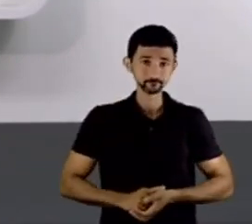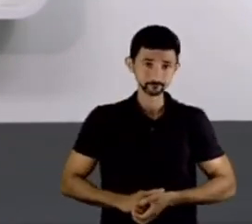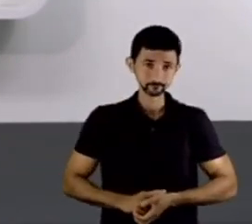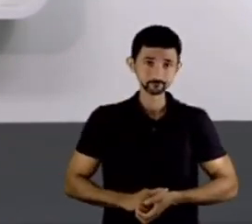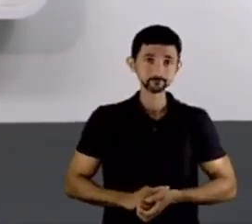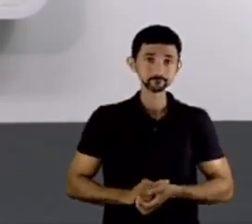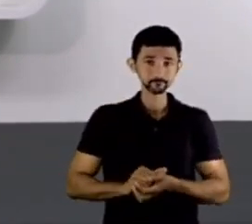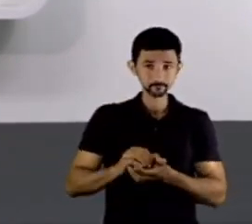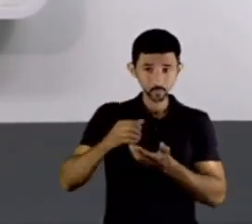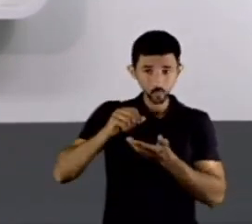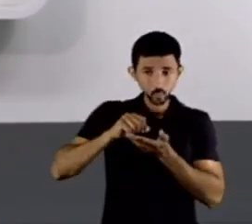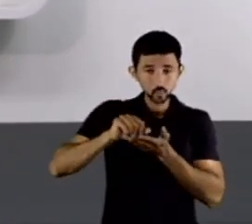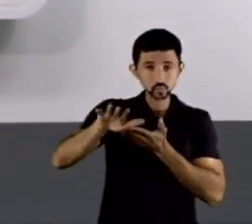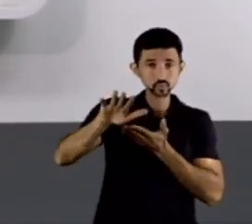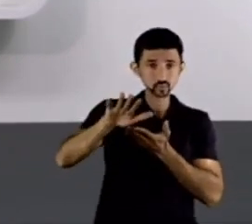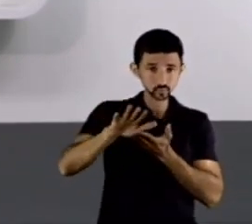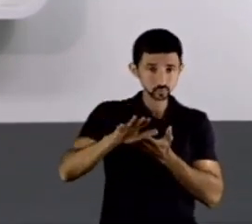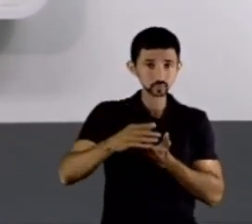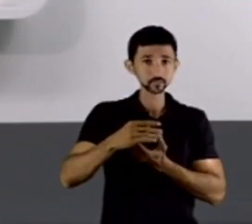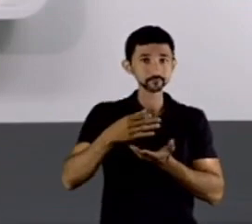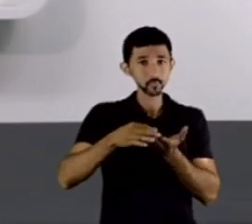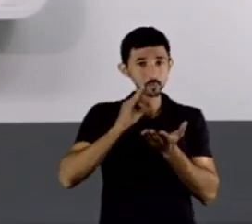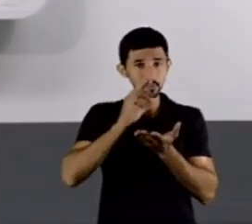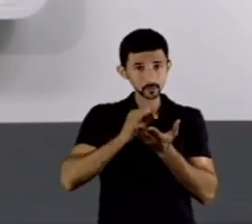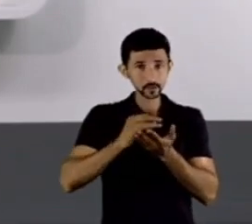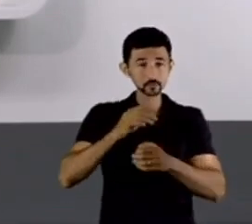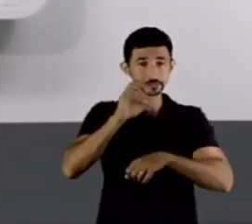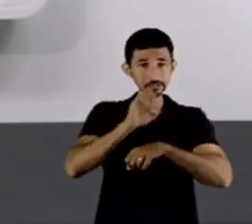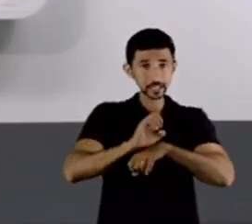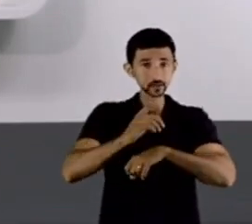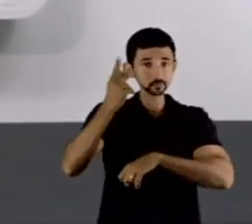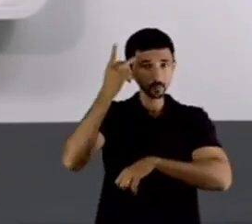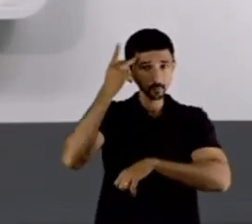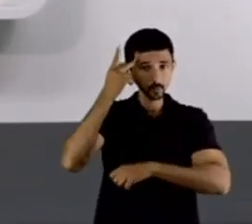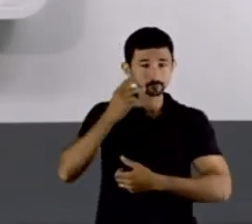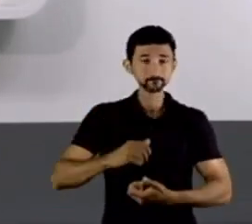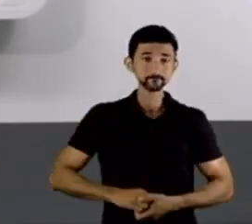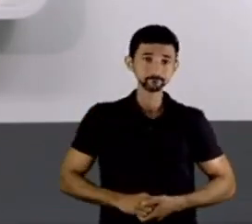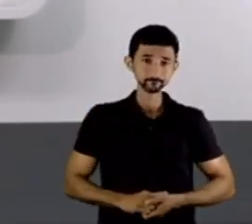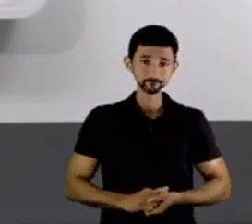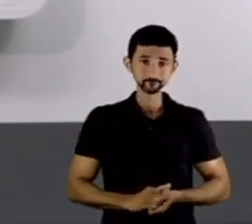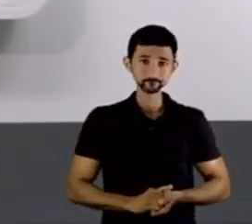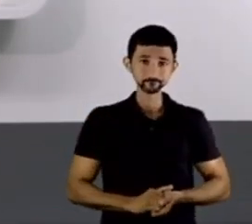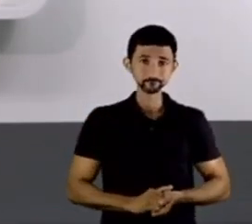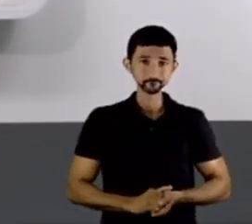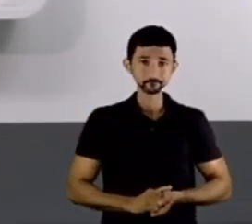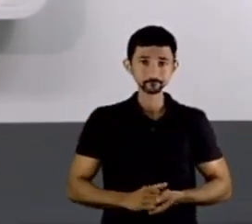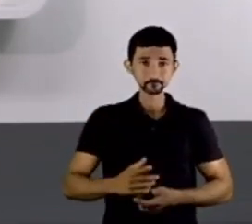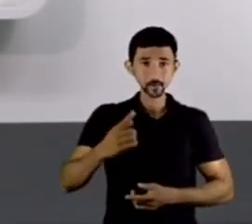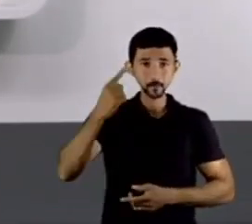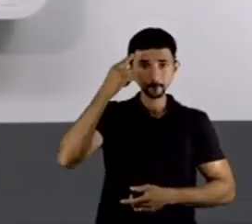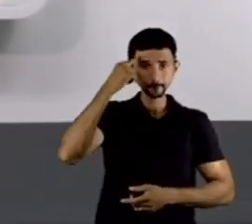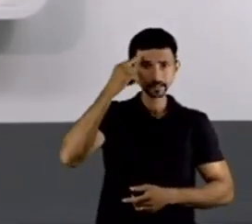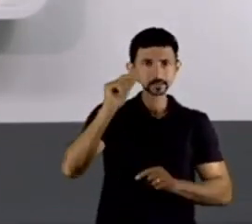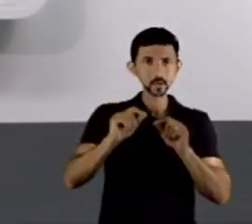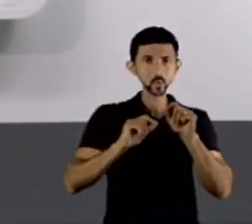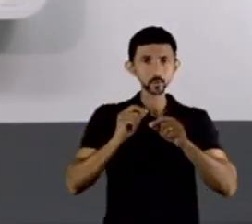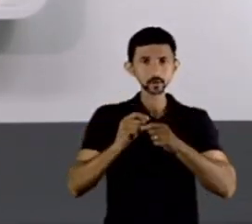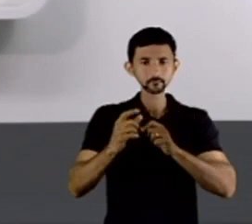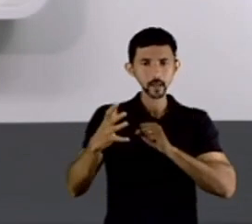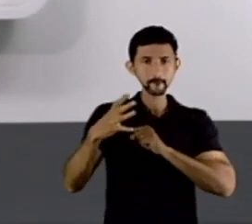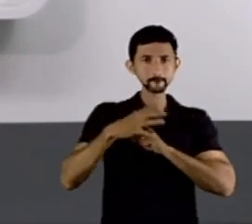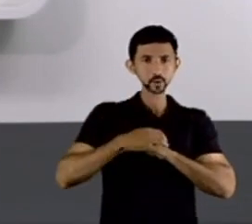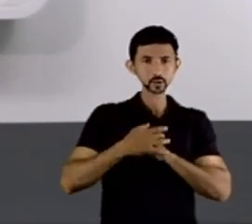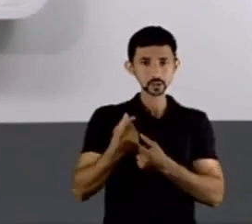da exportação do café do estado de São Paulo, com certeza. Tá? Então, a ideia era proteger